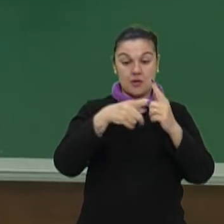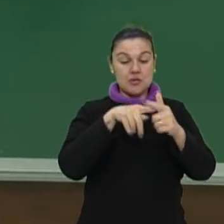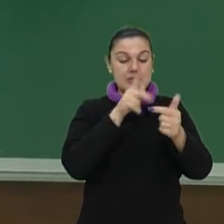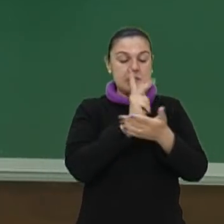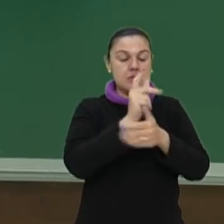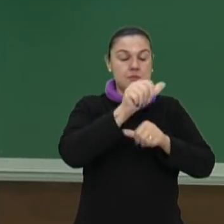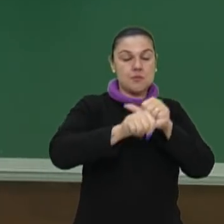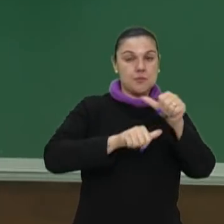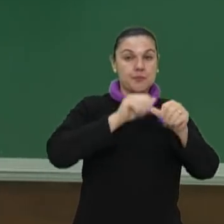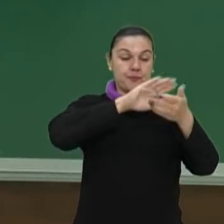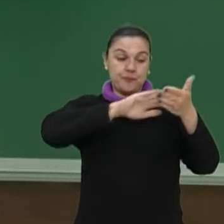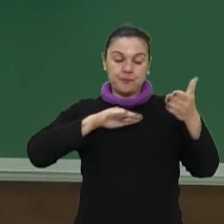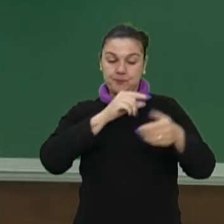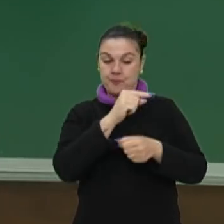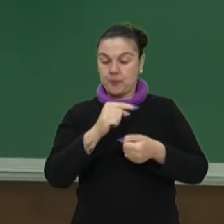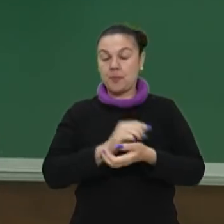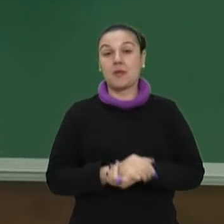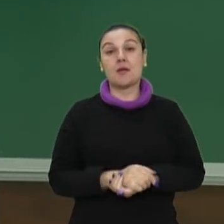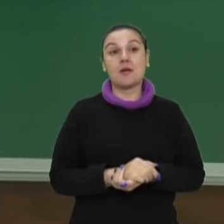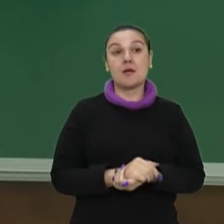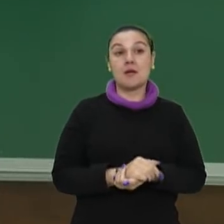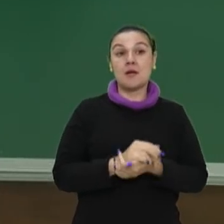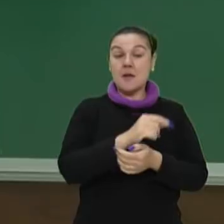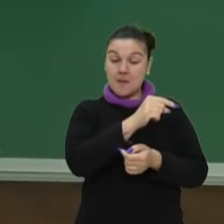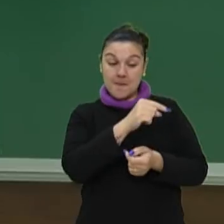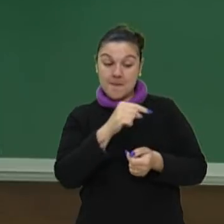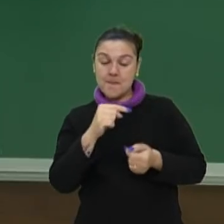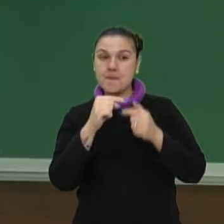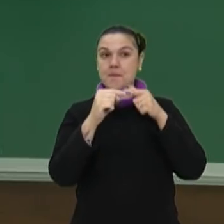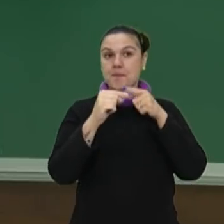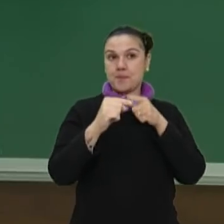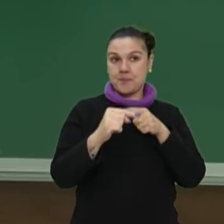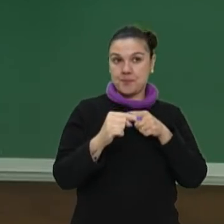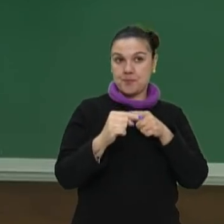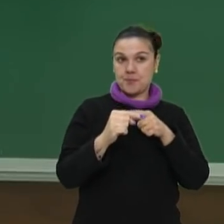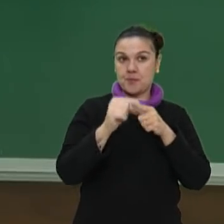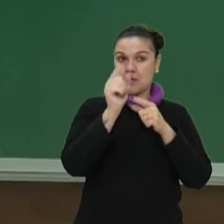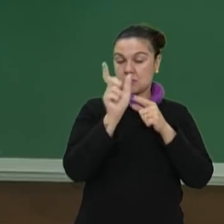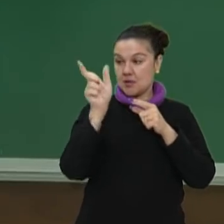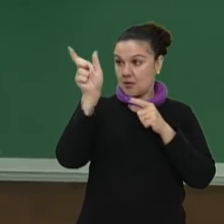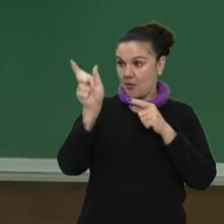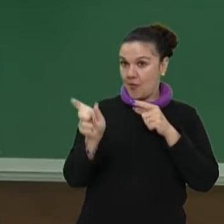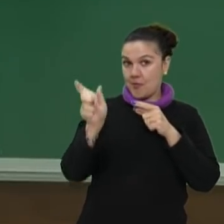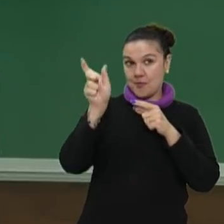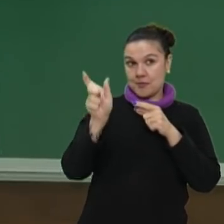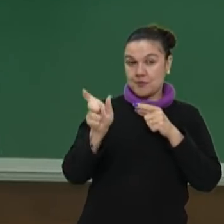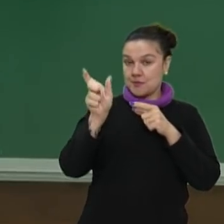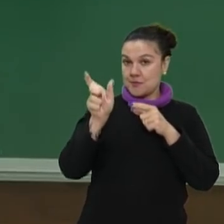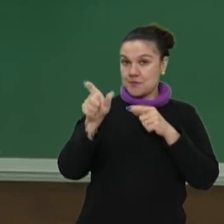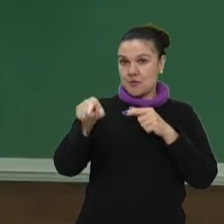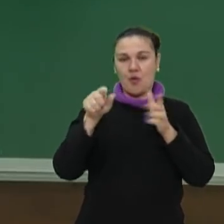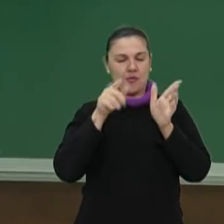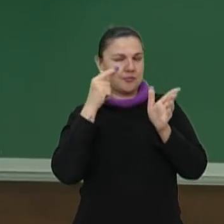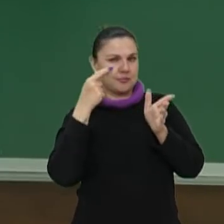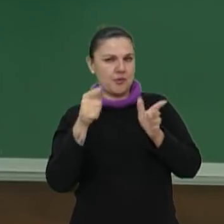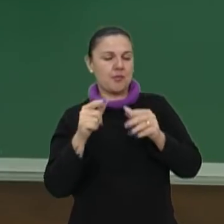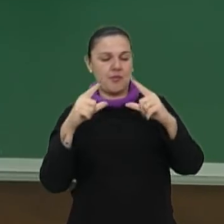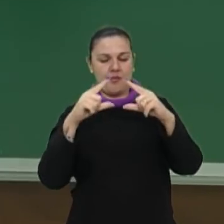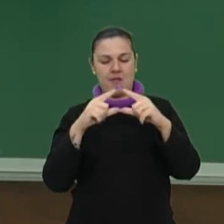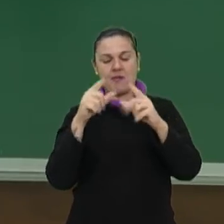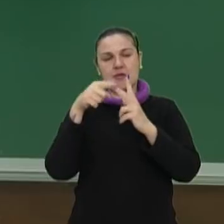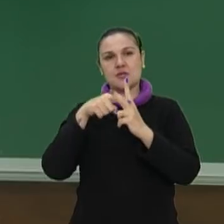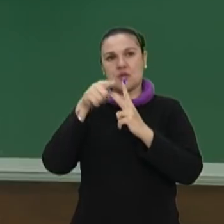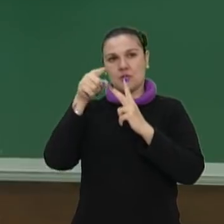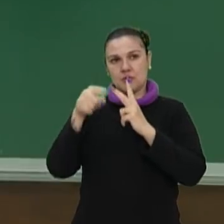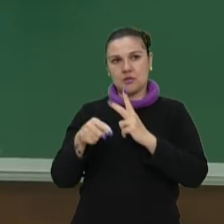elevado ao quadrado fica positivo, e aí menos o segundo, que é a mesma coisa aqui, né? Raiz de delta,